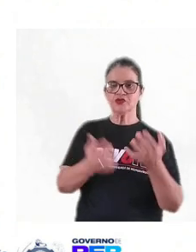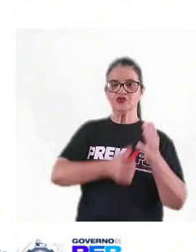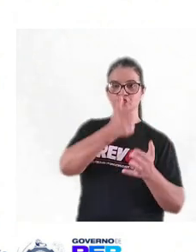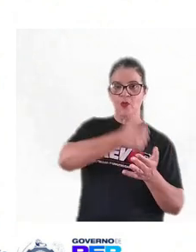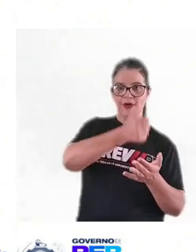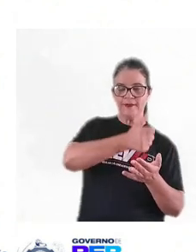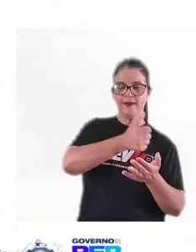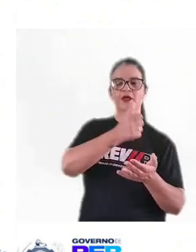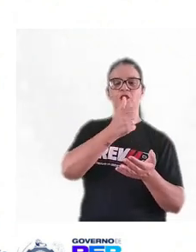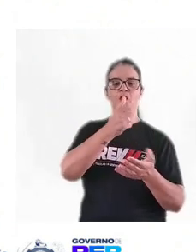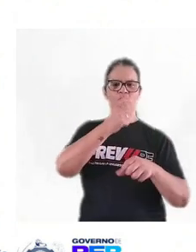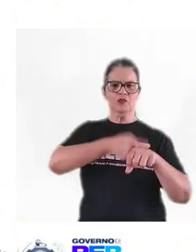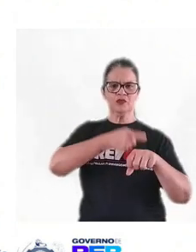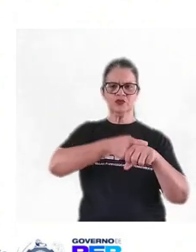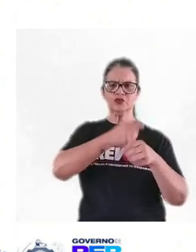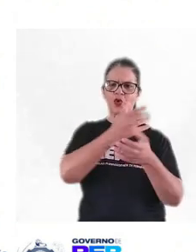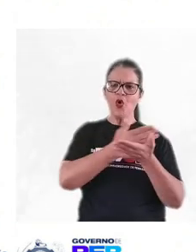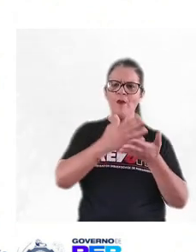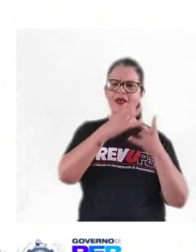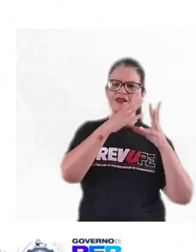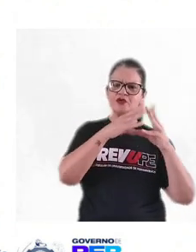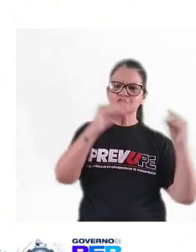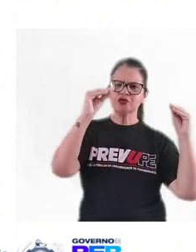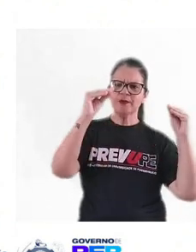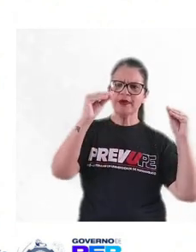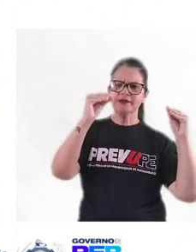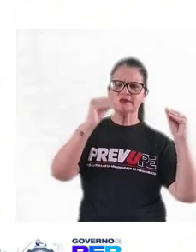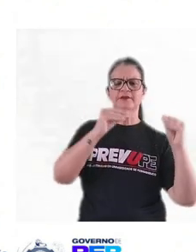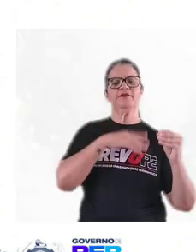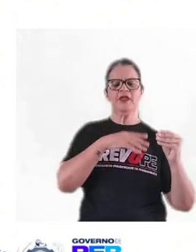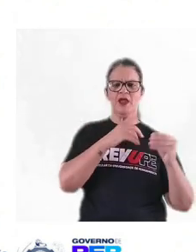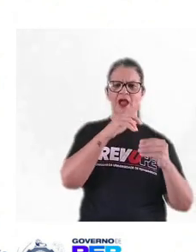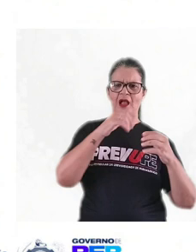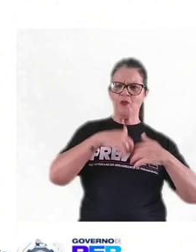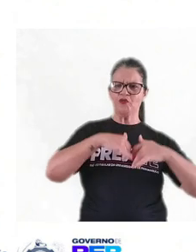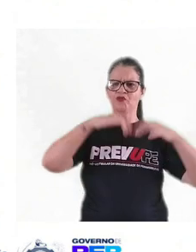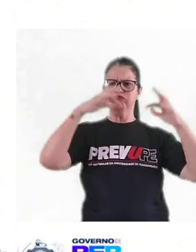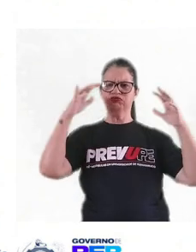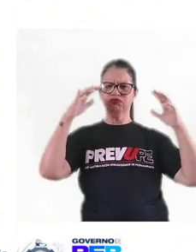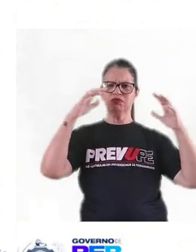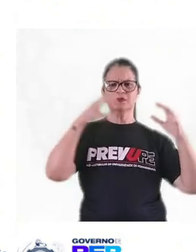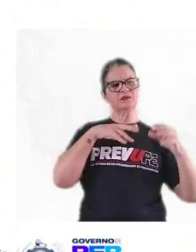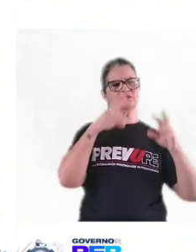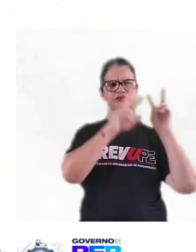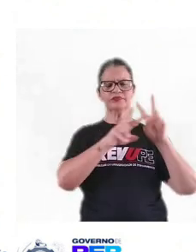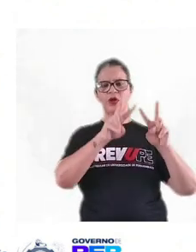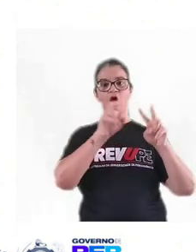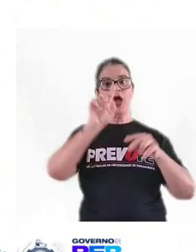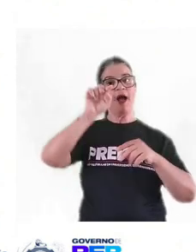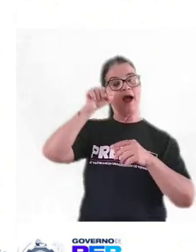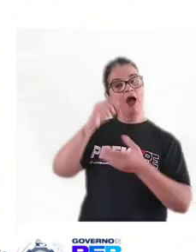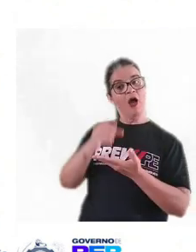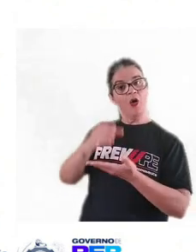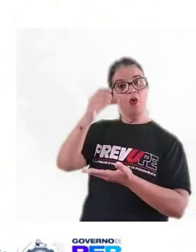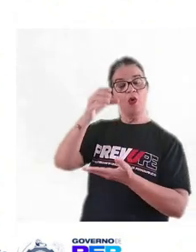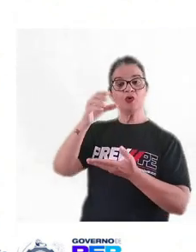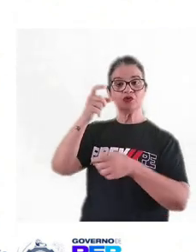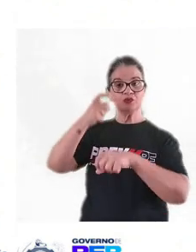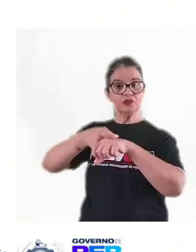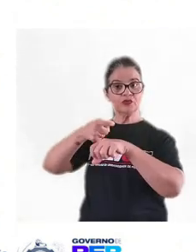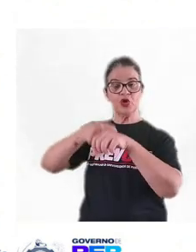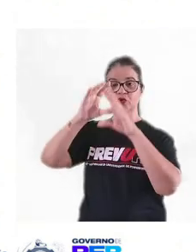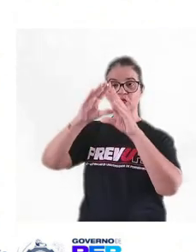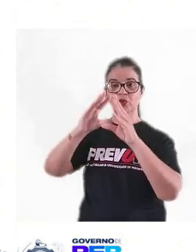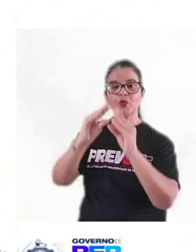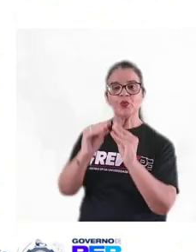primeiro deles o sólido começa a desaparecer e a produção de um gás é observada enquanto que no outro o sólido derrete